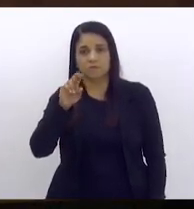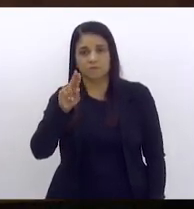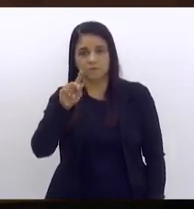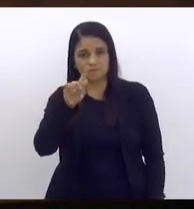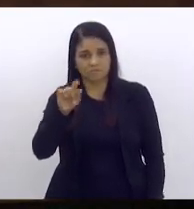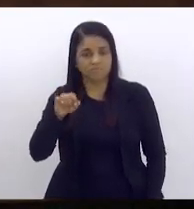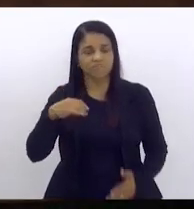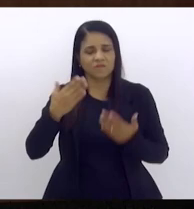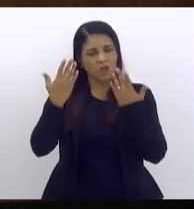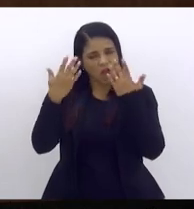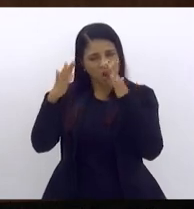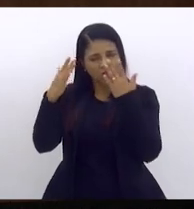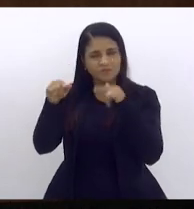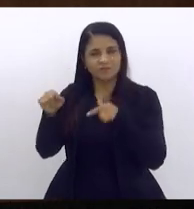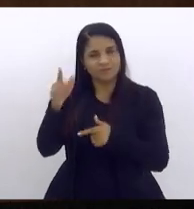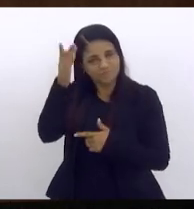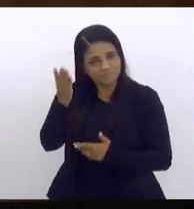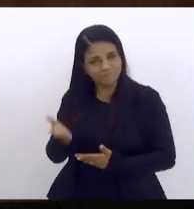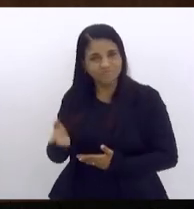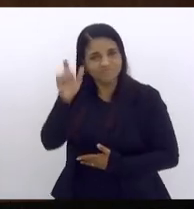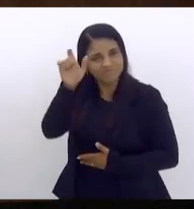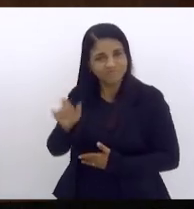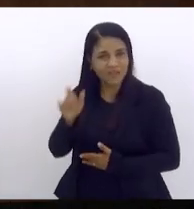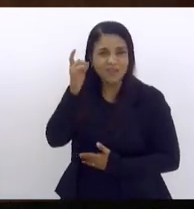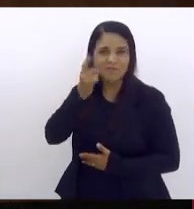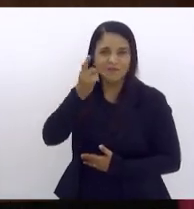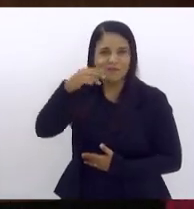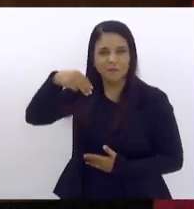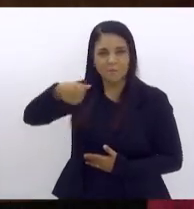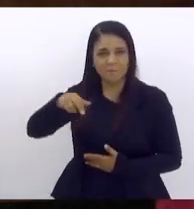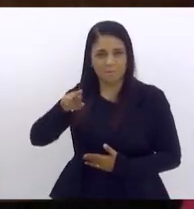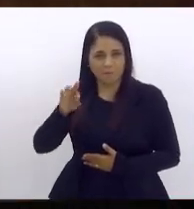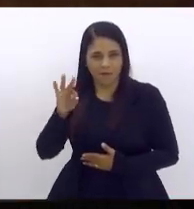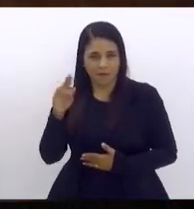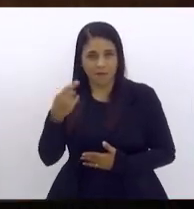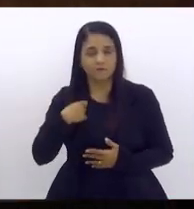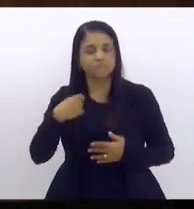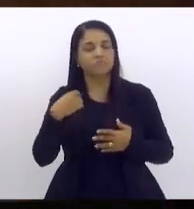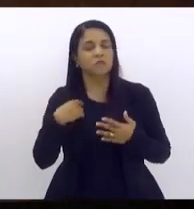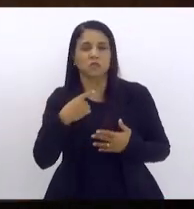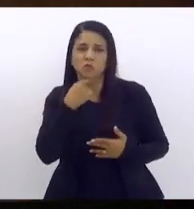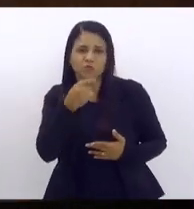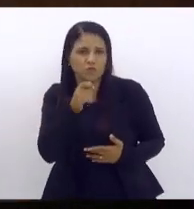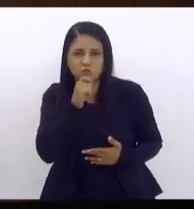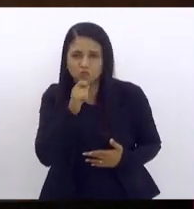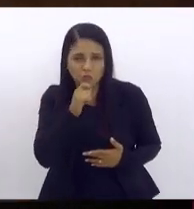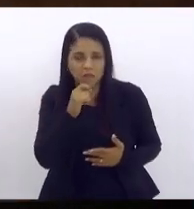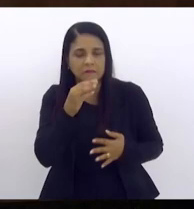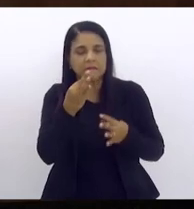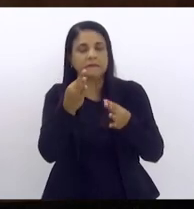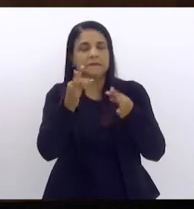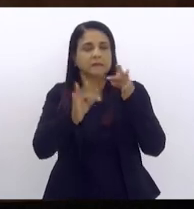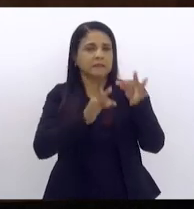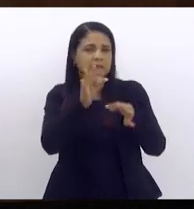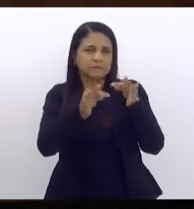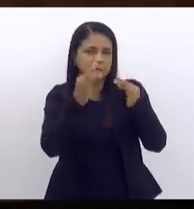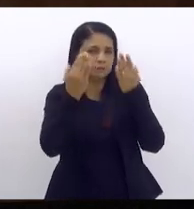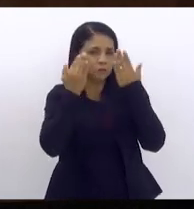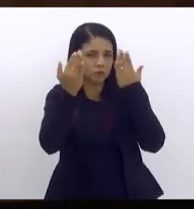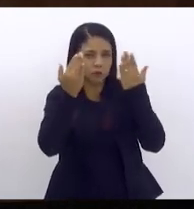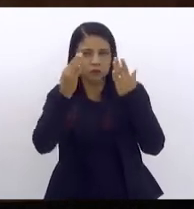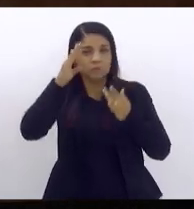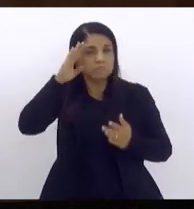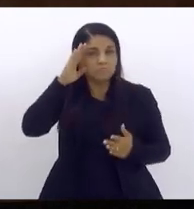propositura da deputada Marta Rocha, eu não tenho dúvida de que tratamento psicológico é fundamental para as vítimas